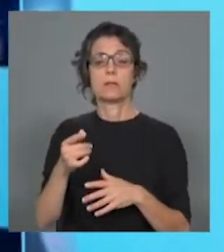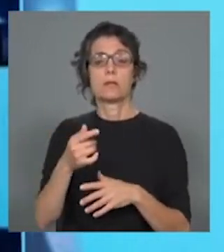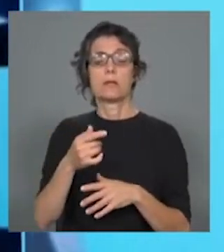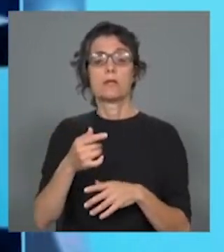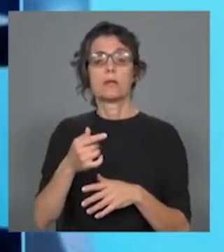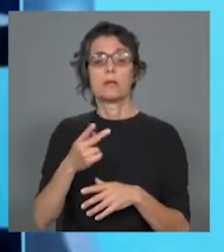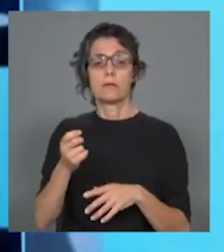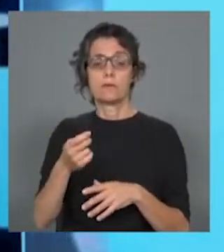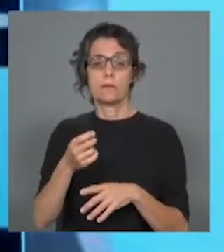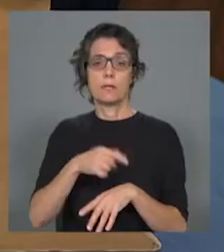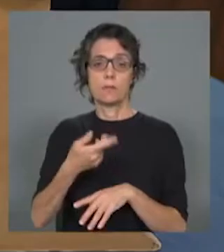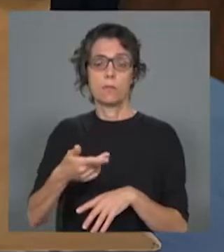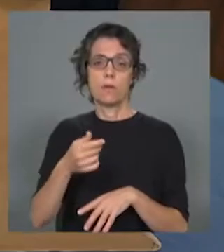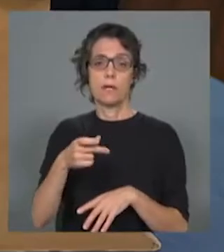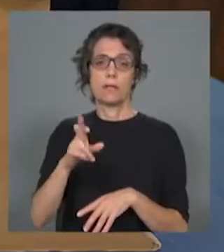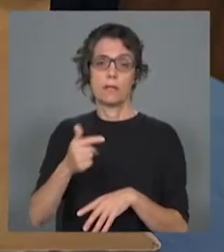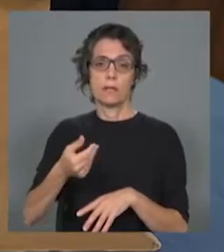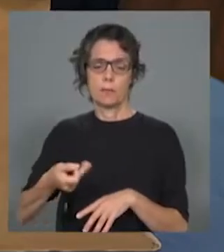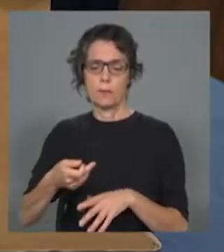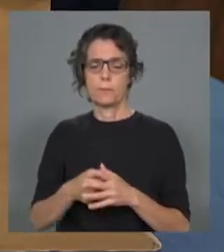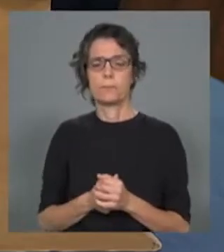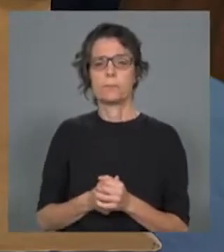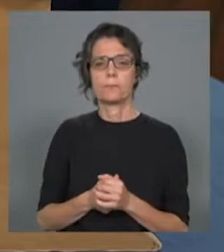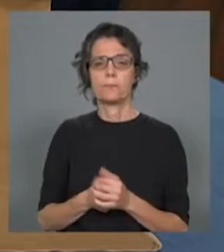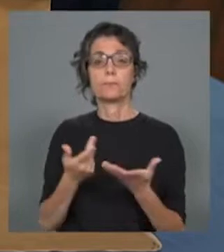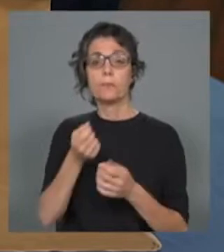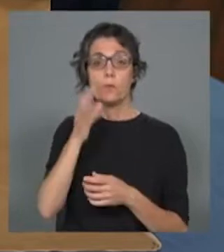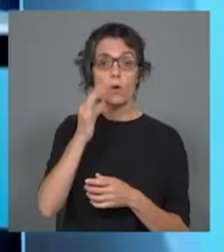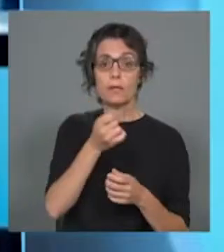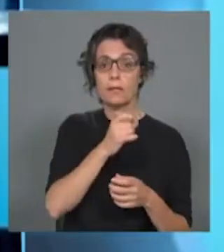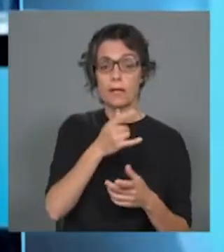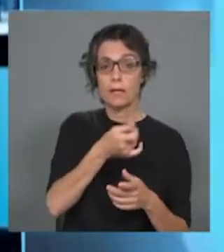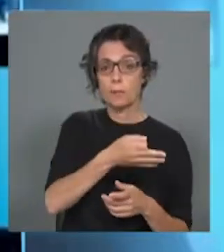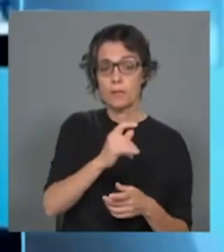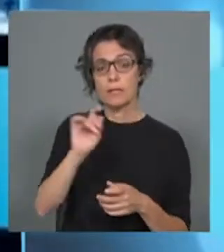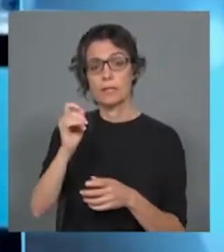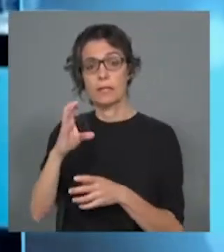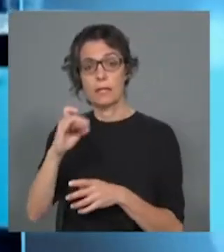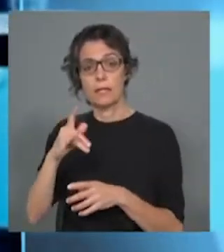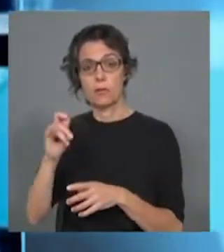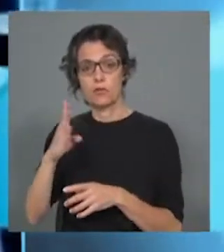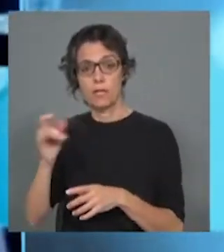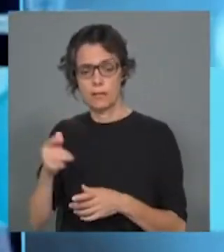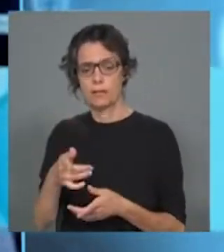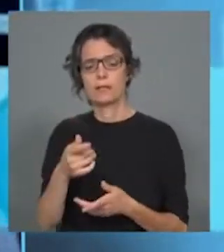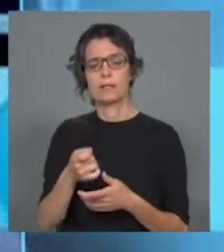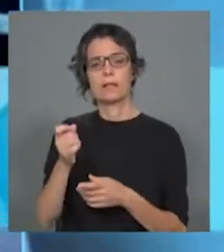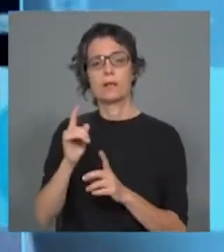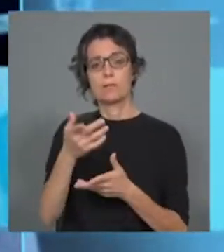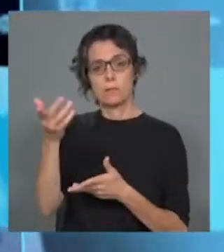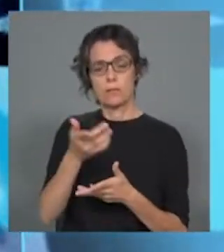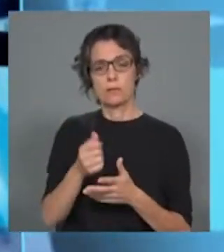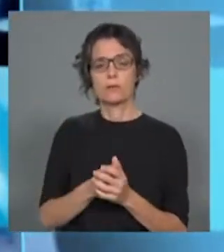Peter. Boa tarde também, Carlos Jalali. Começava desde já consigo, Padre Peter